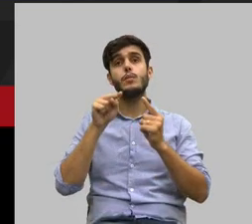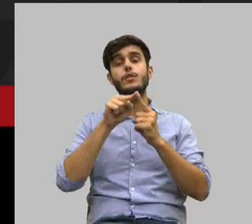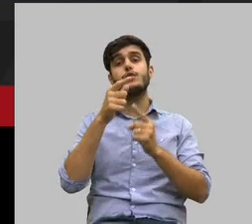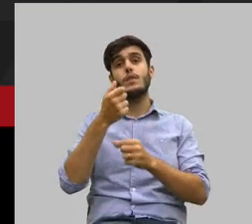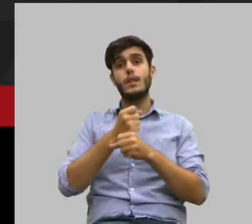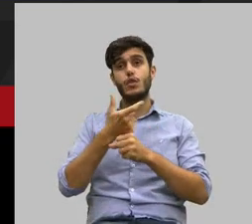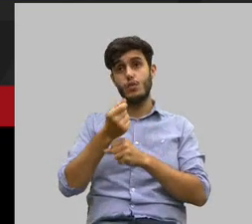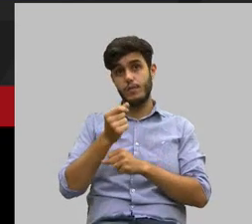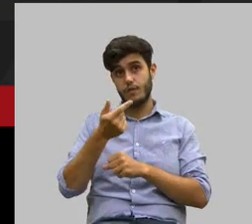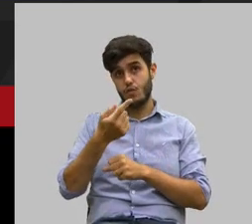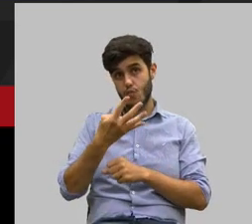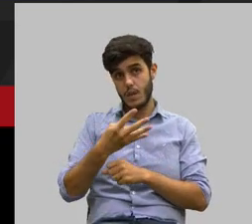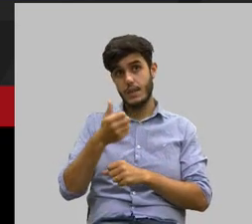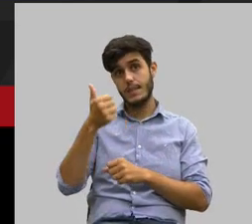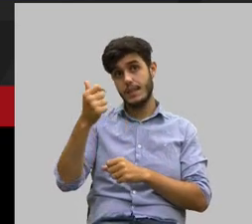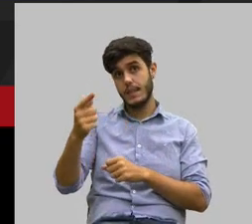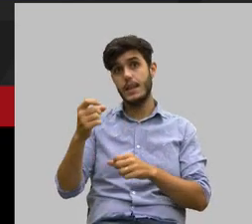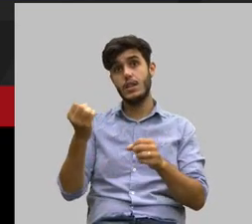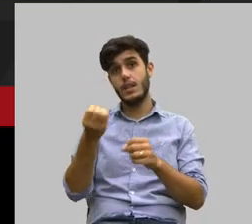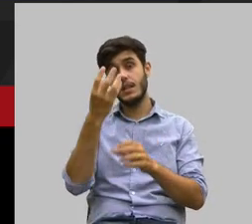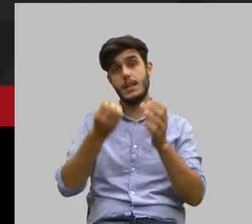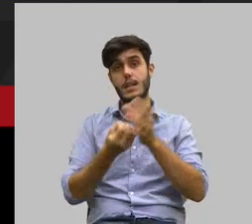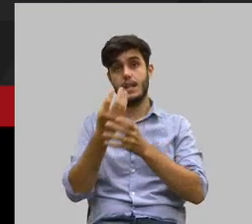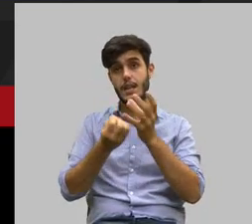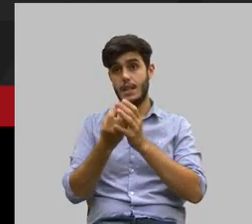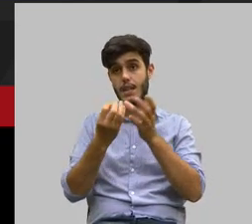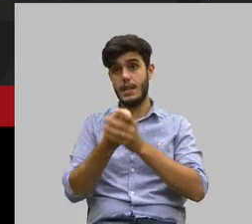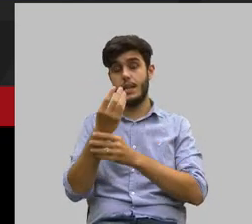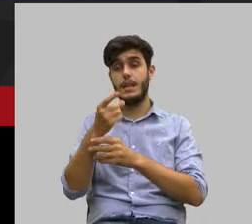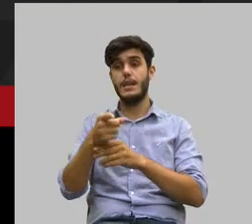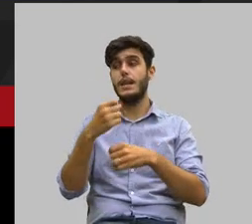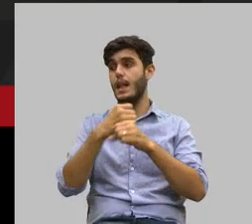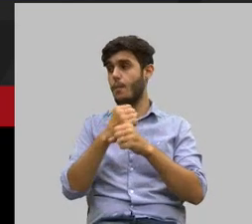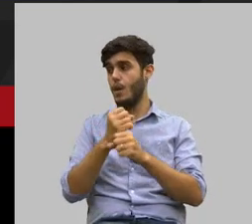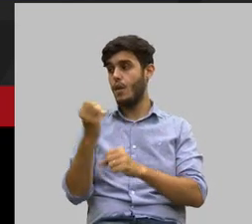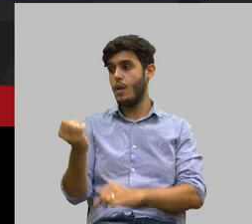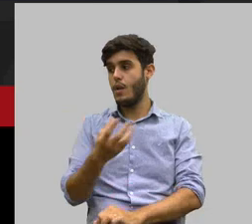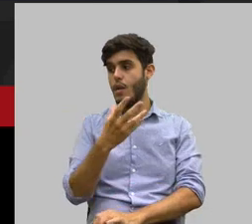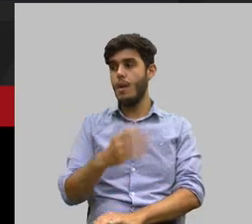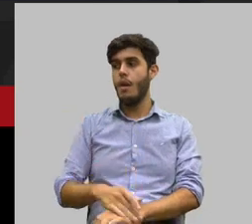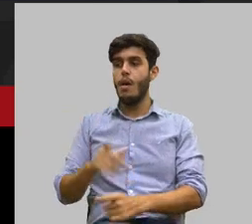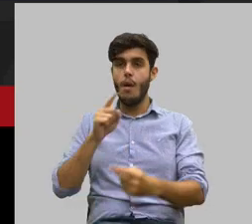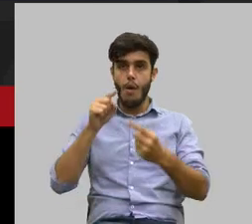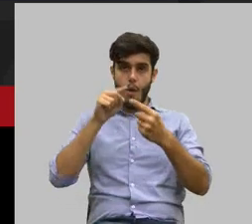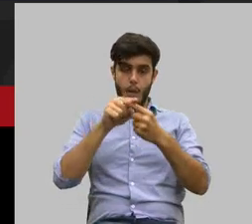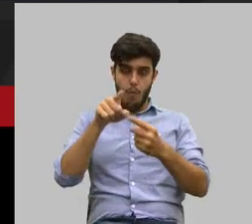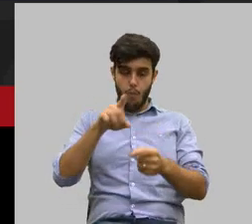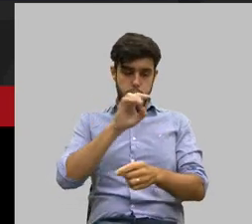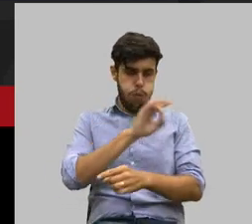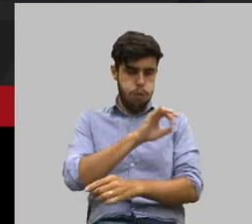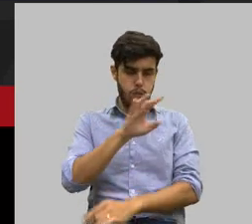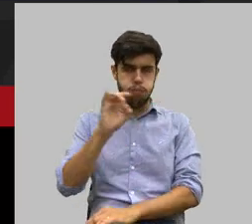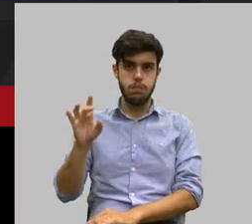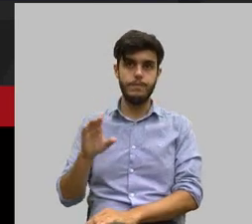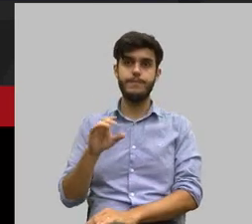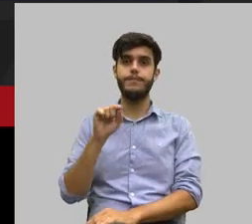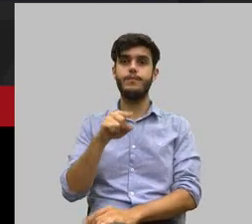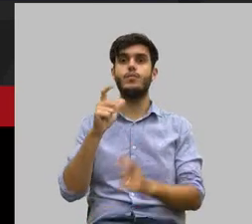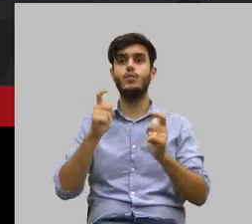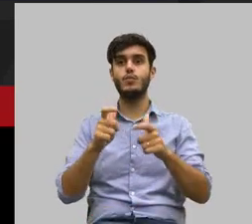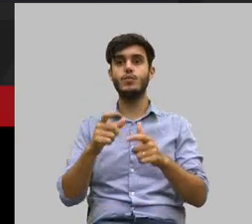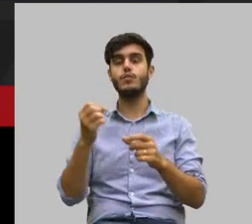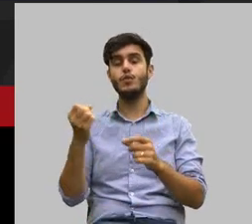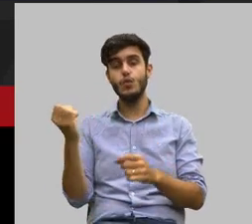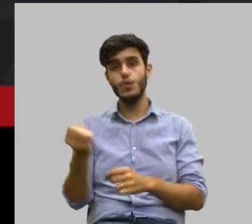17 outros Laboratórios o nosso objetivo é que tenhamos em cada sede de departamento pelo menos um